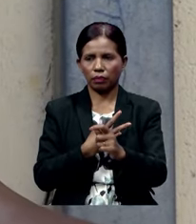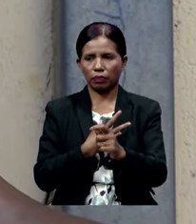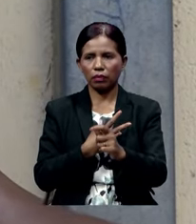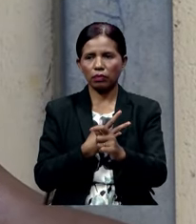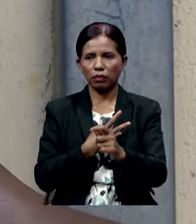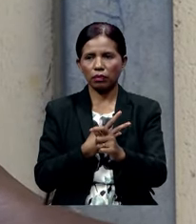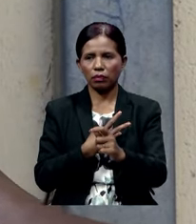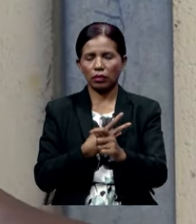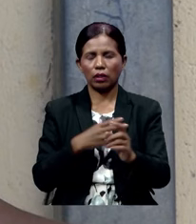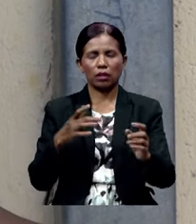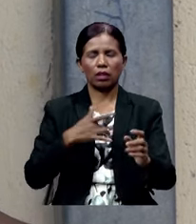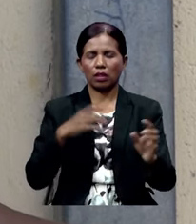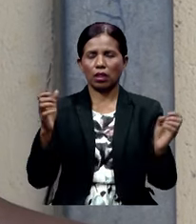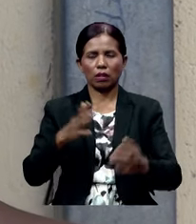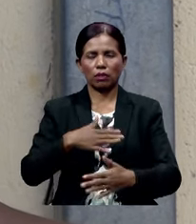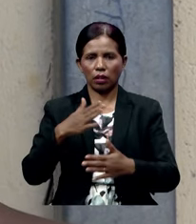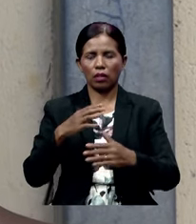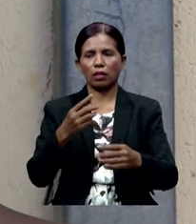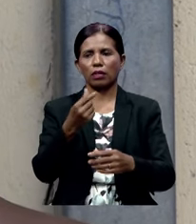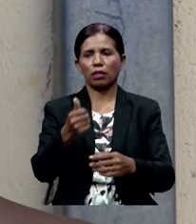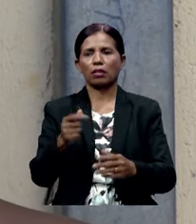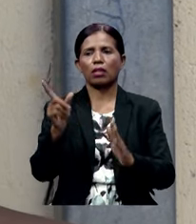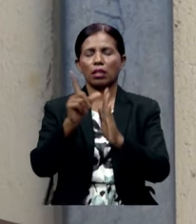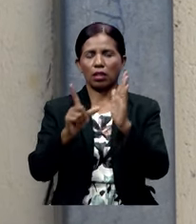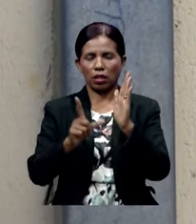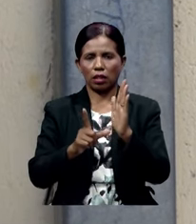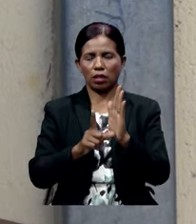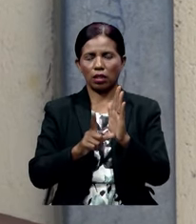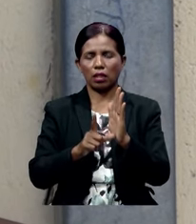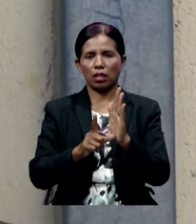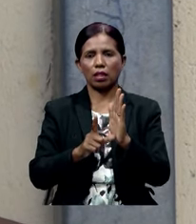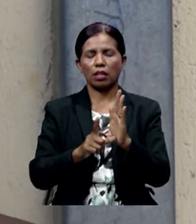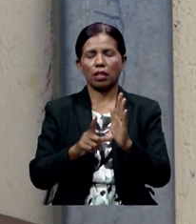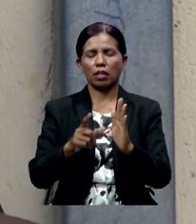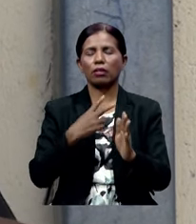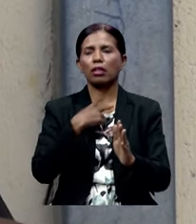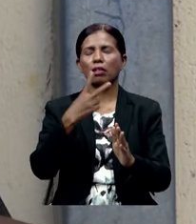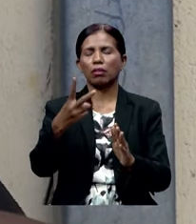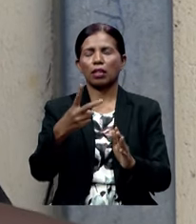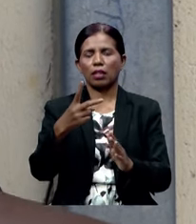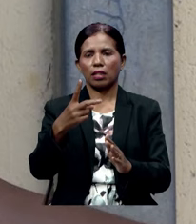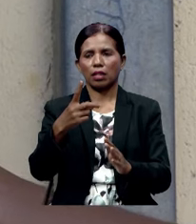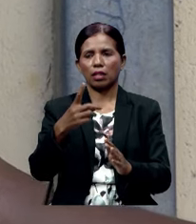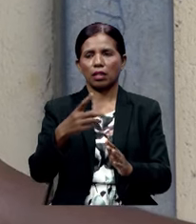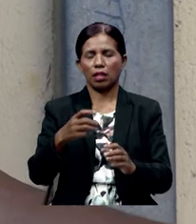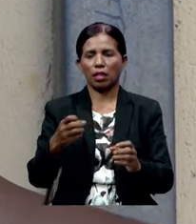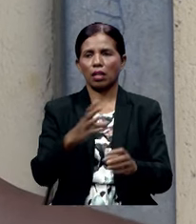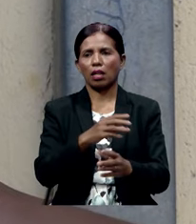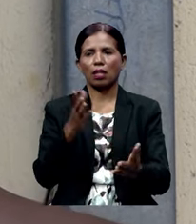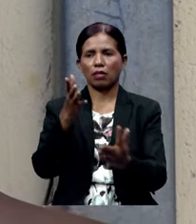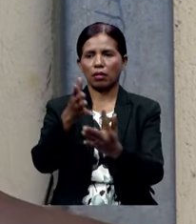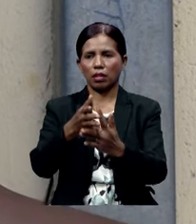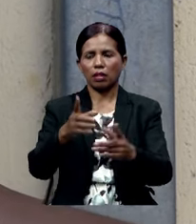la satisfas itu antam sa lia oficial ida tinang finda dauk ne de repente det ni tamato na